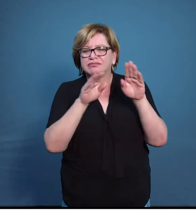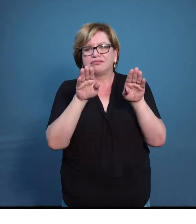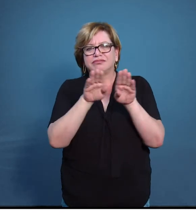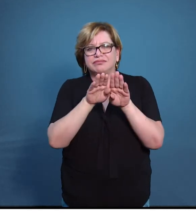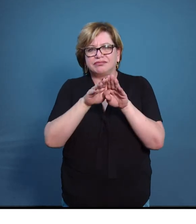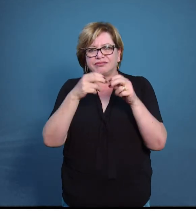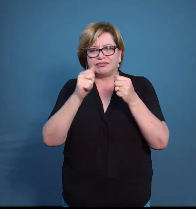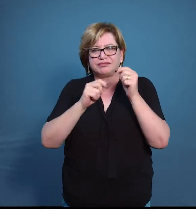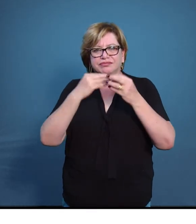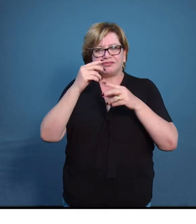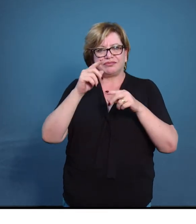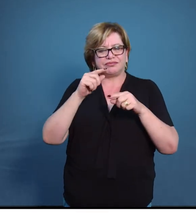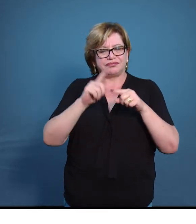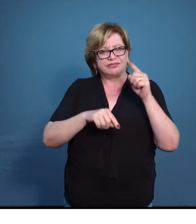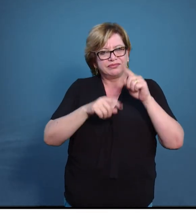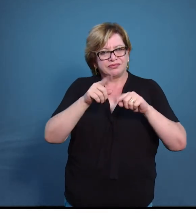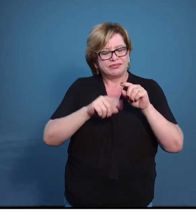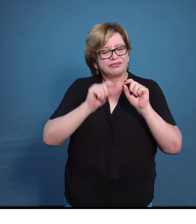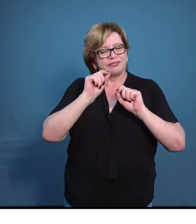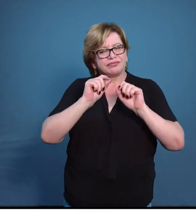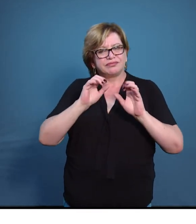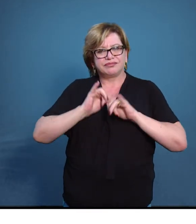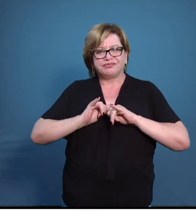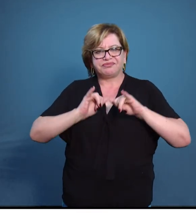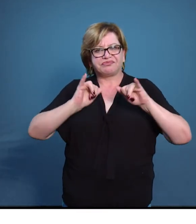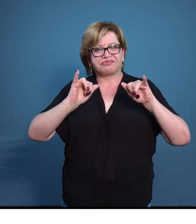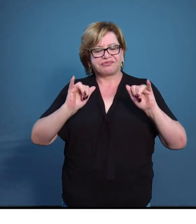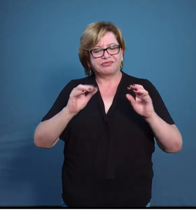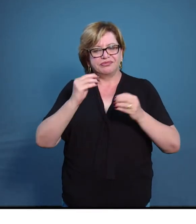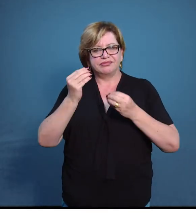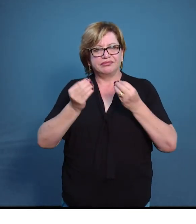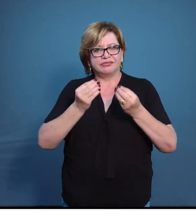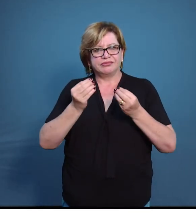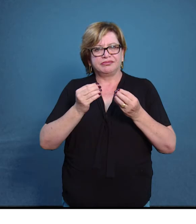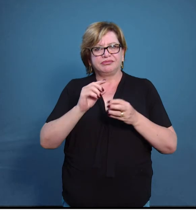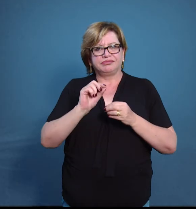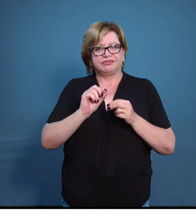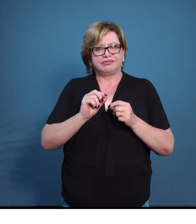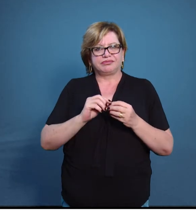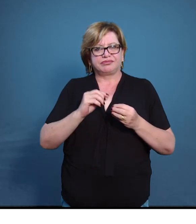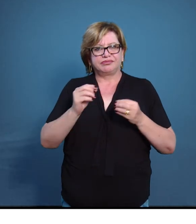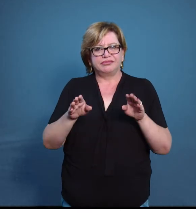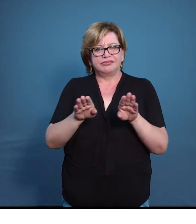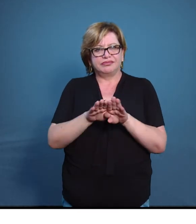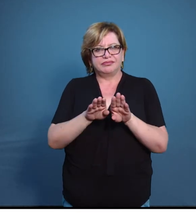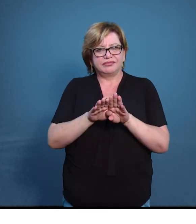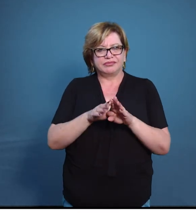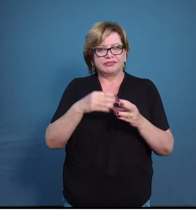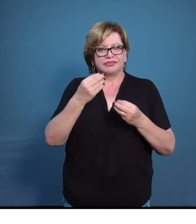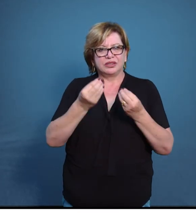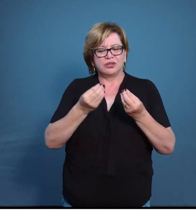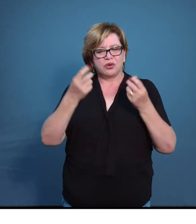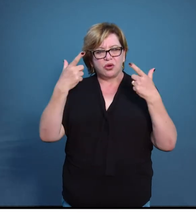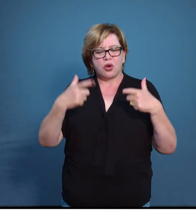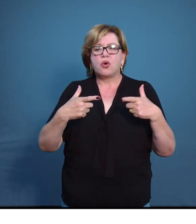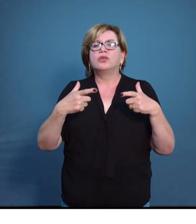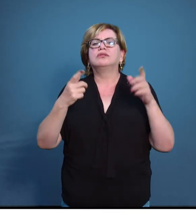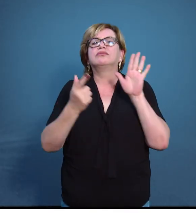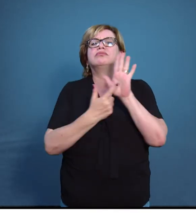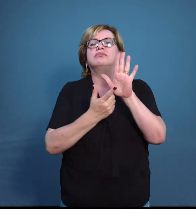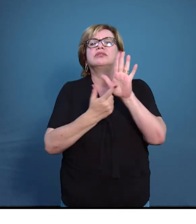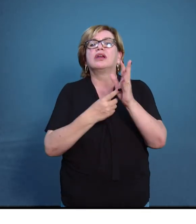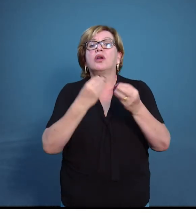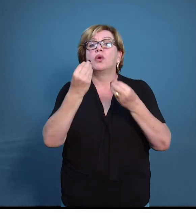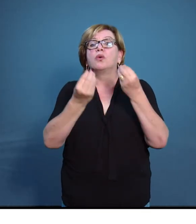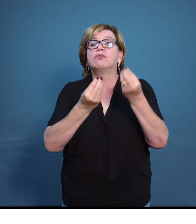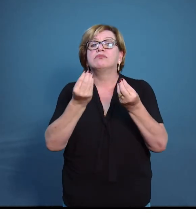no produto, na informação que esse produto vai trazer, que essa obra vai trazer, onde ela vai ser exposta, como ela vai